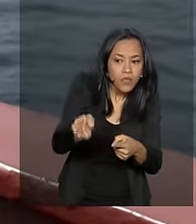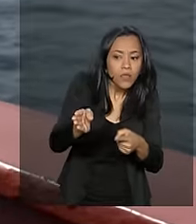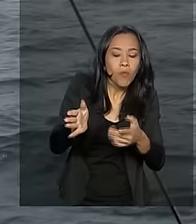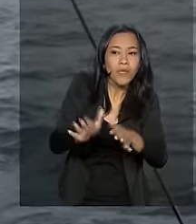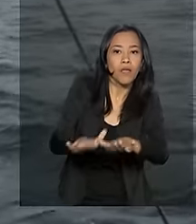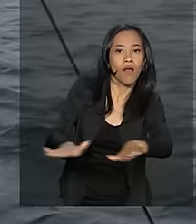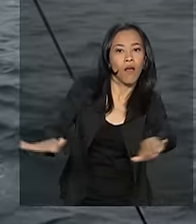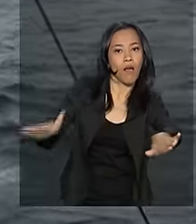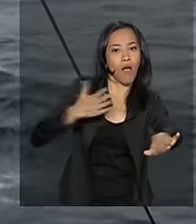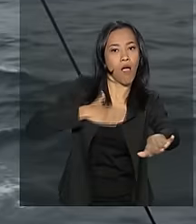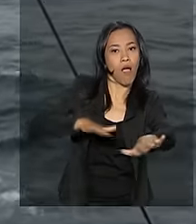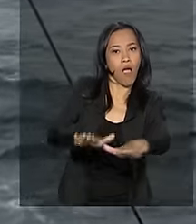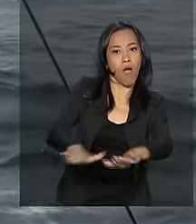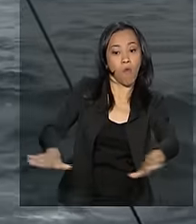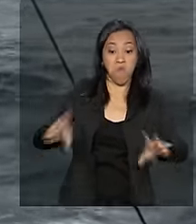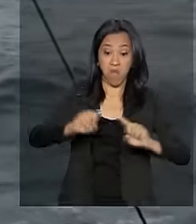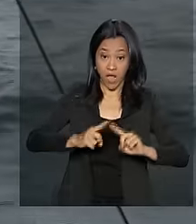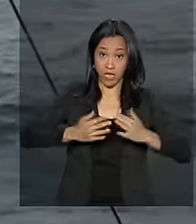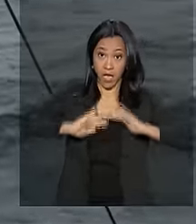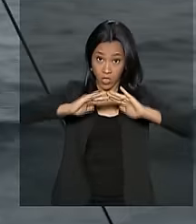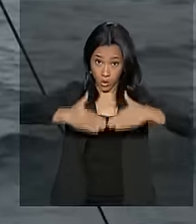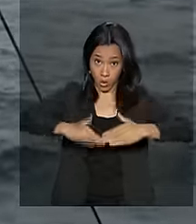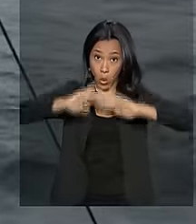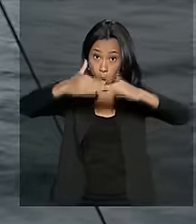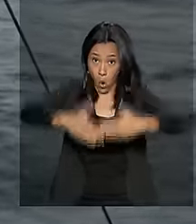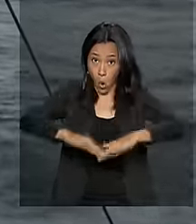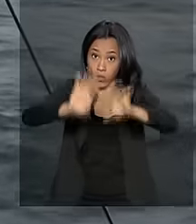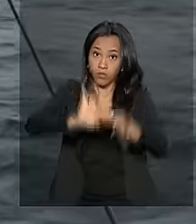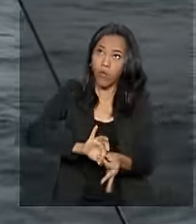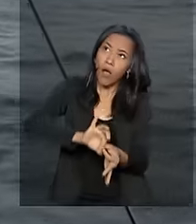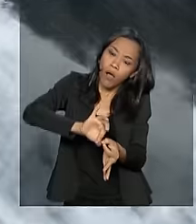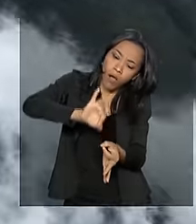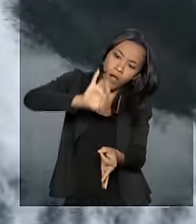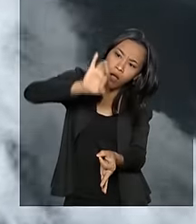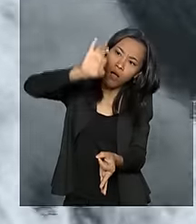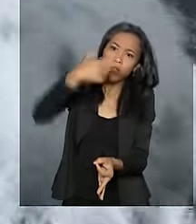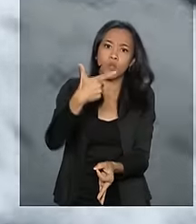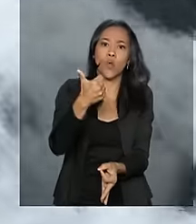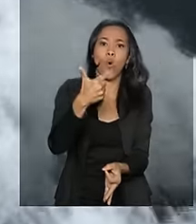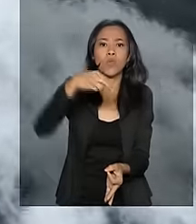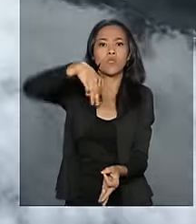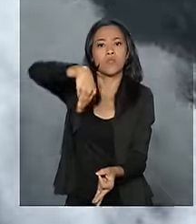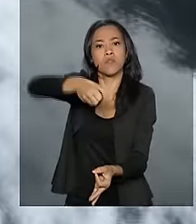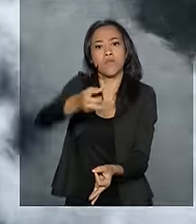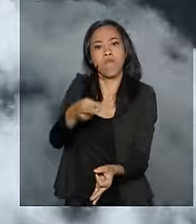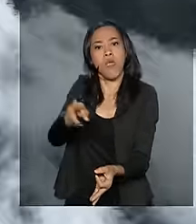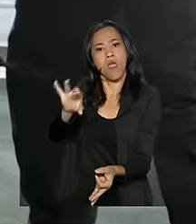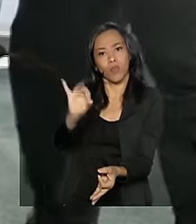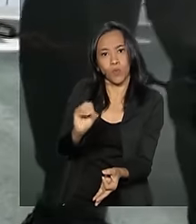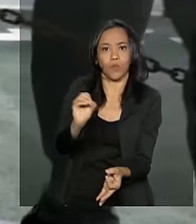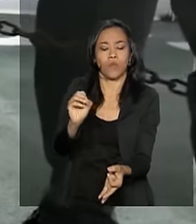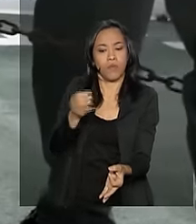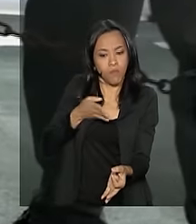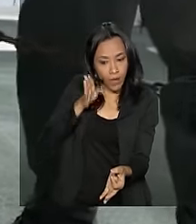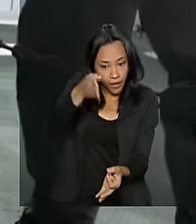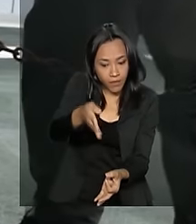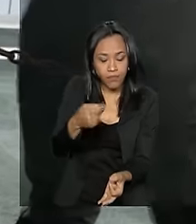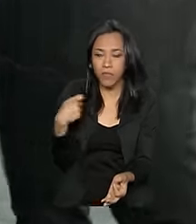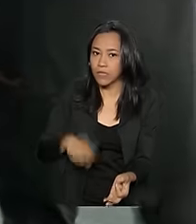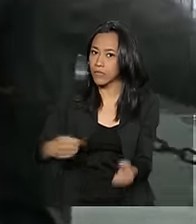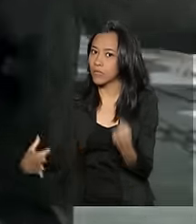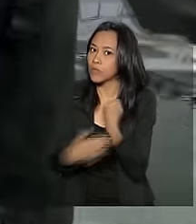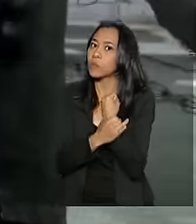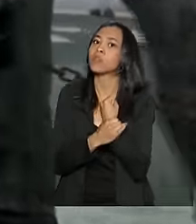mais tranquilidade. Mas as ondas aqui podem passar de 12 metros de altura. Para enfrentar esse mar, tudo bem